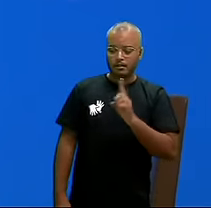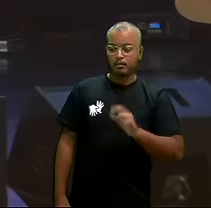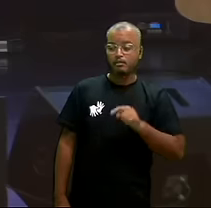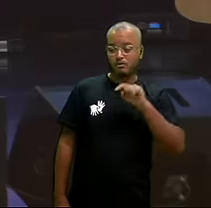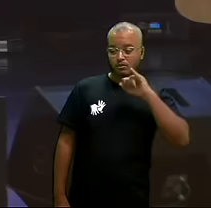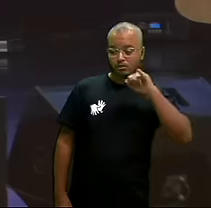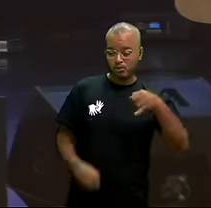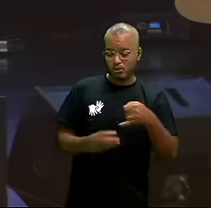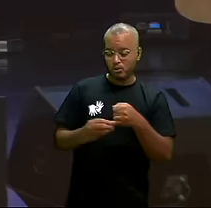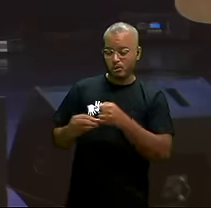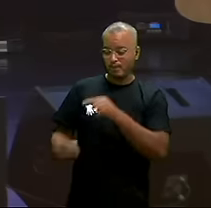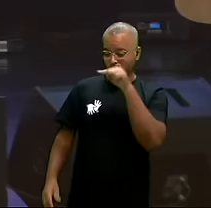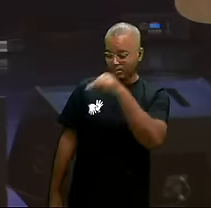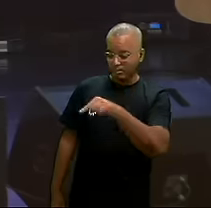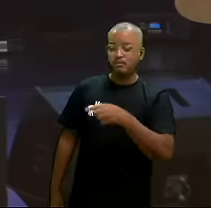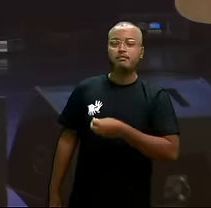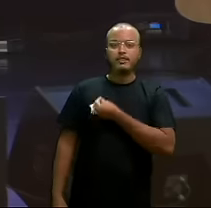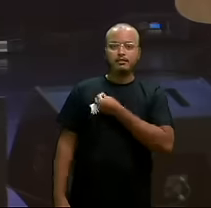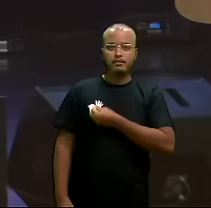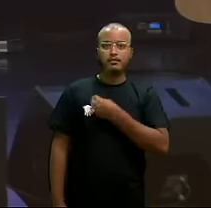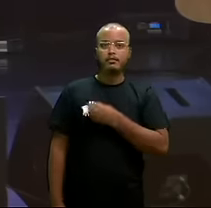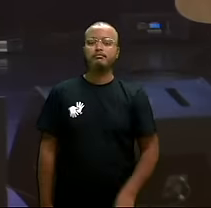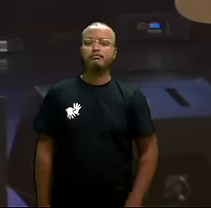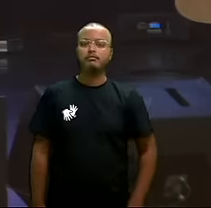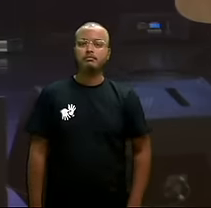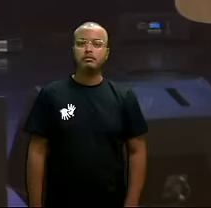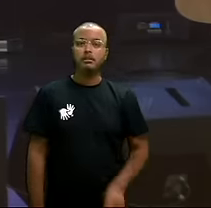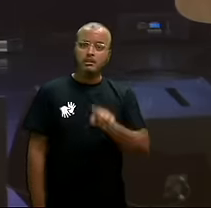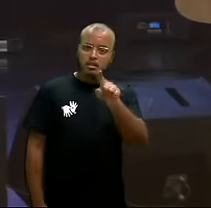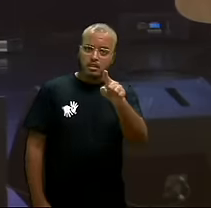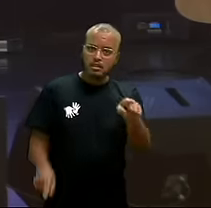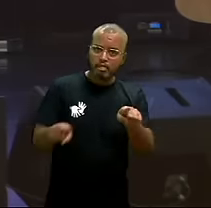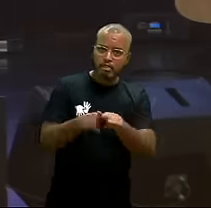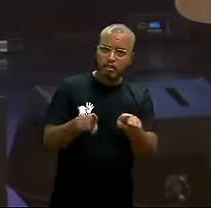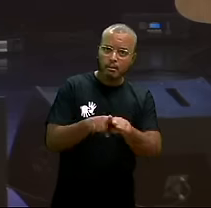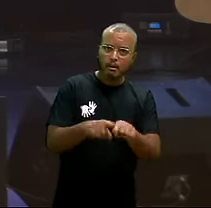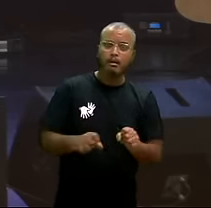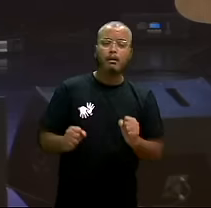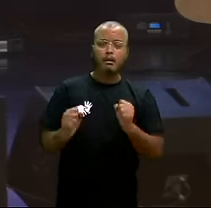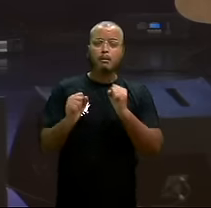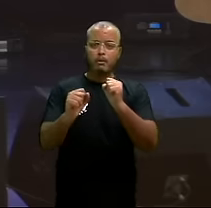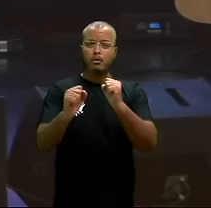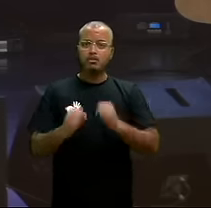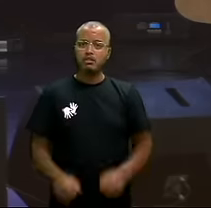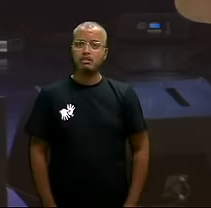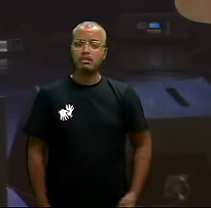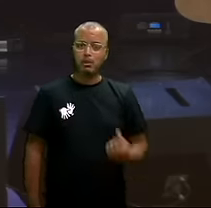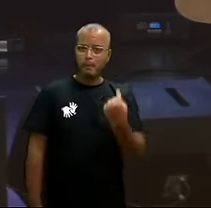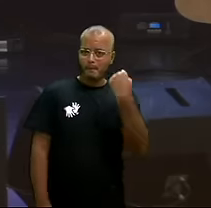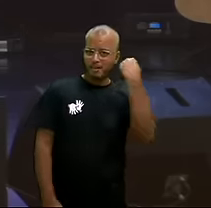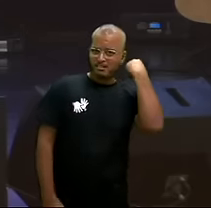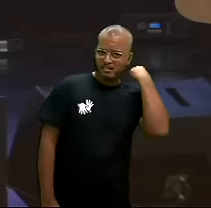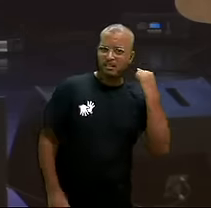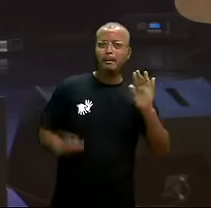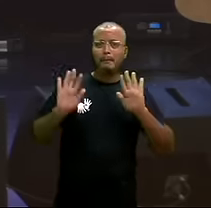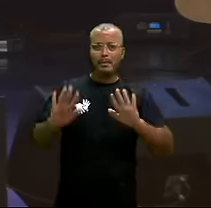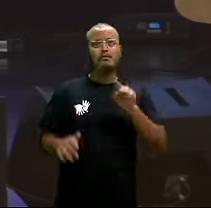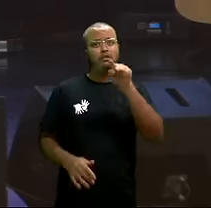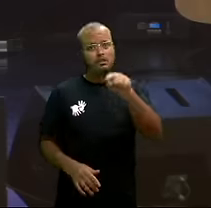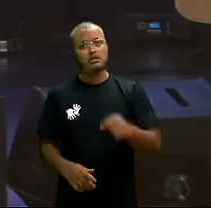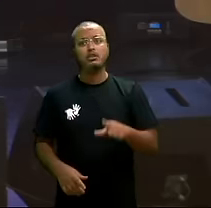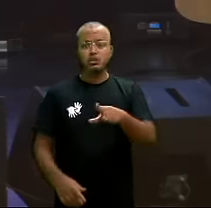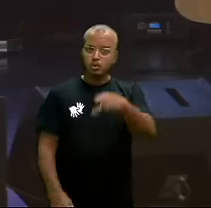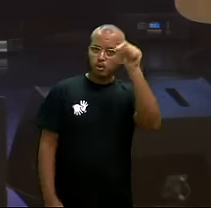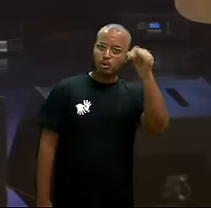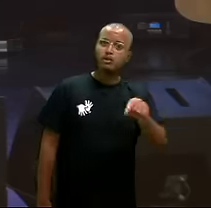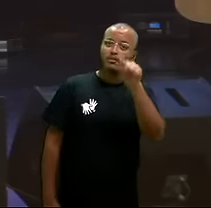Alguém vai agradecendo a Deus por isso aqui. Podia ser lá atrás, mas eu escolhi você. Vou fazer com você. Vou fazer com você. Através de você vai vir tua família, teus amigos, vai vir todo mundo. Você vai vir.